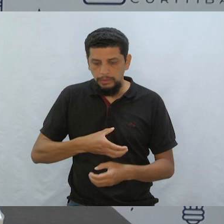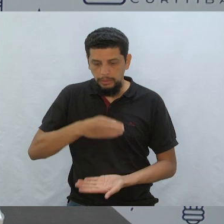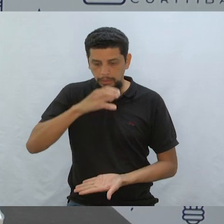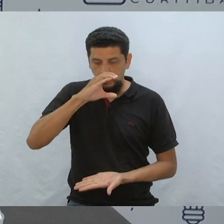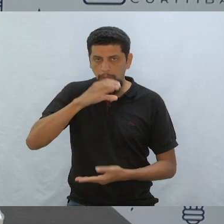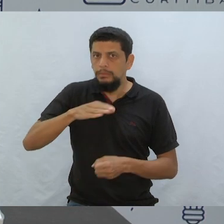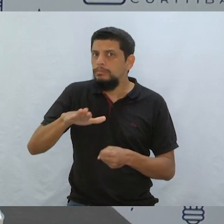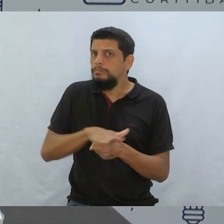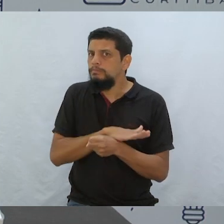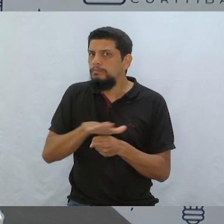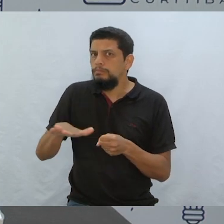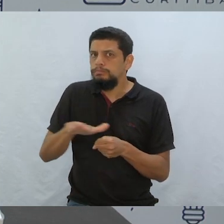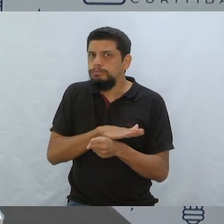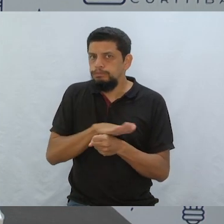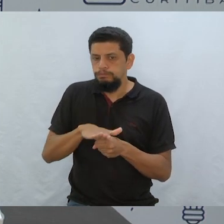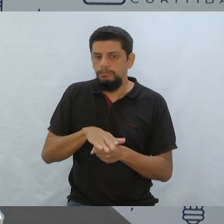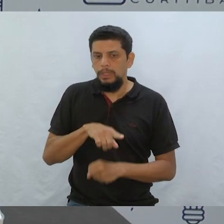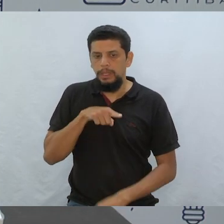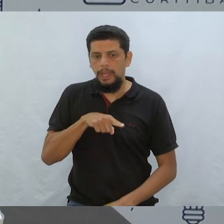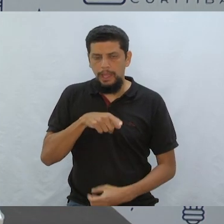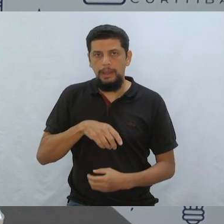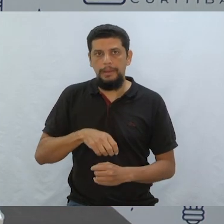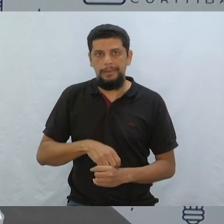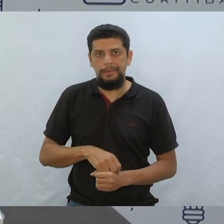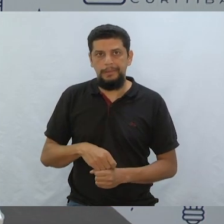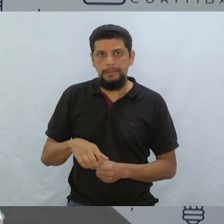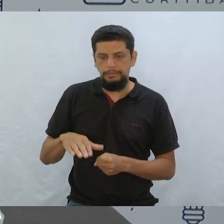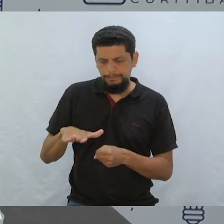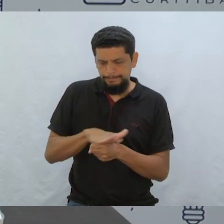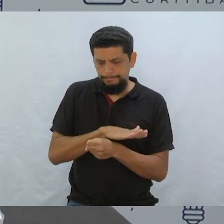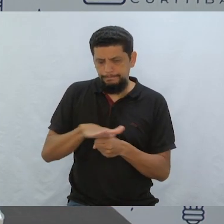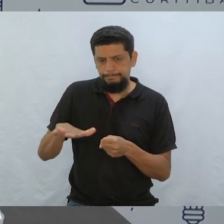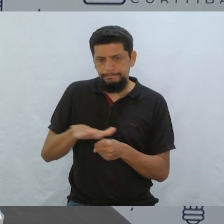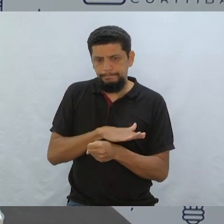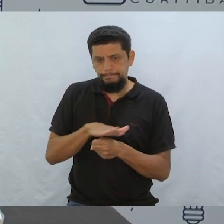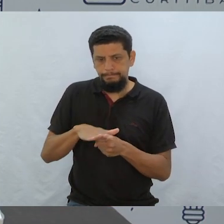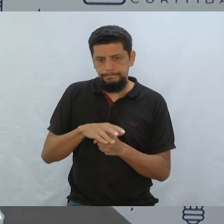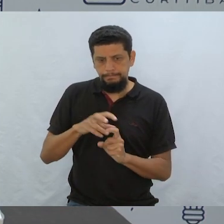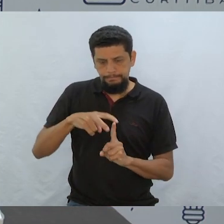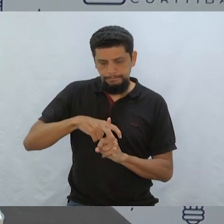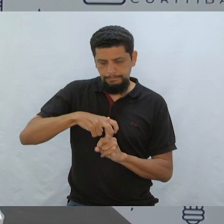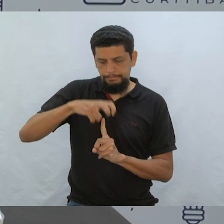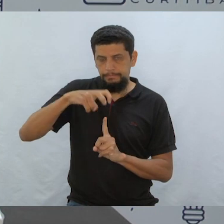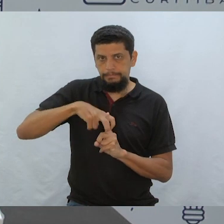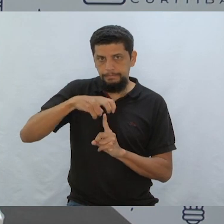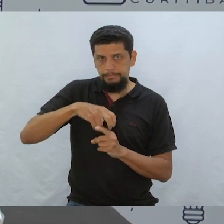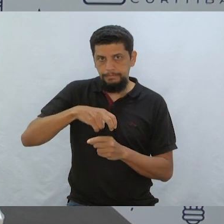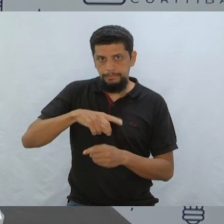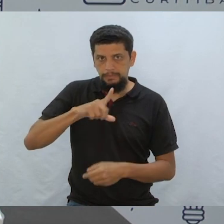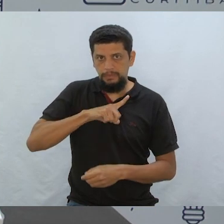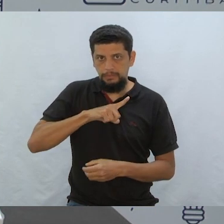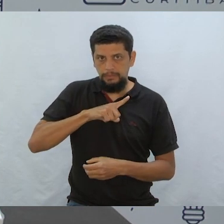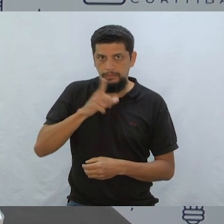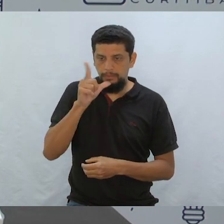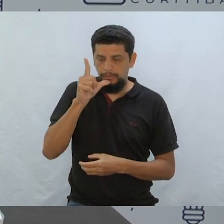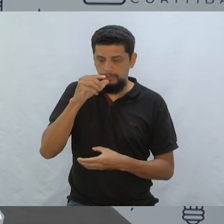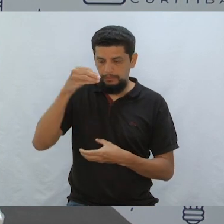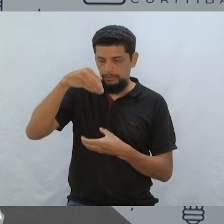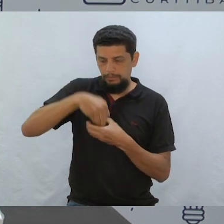dois, então, está cheio? É este que está cheio de líquido, né? Olha, ele tem um líquido lá